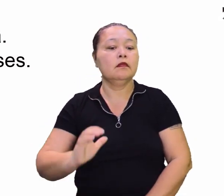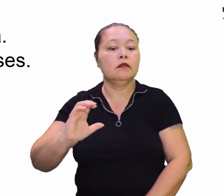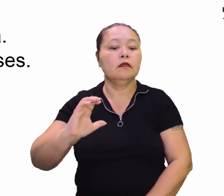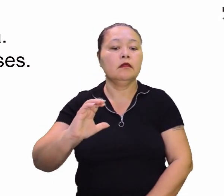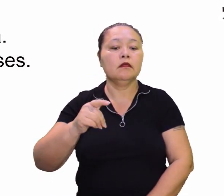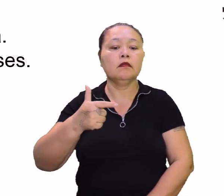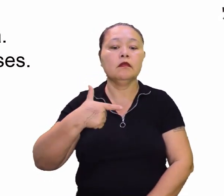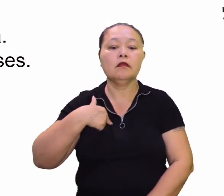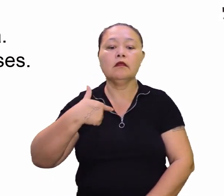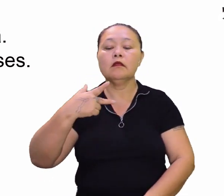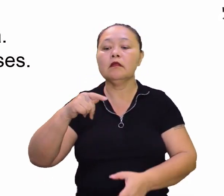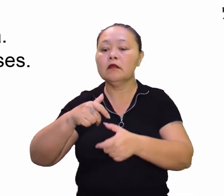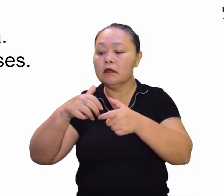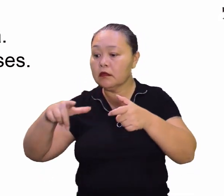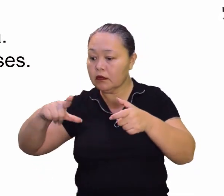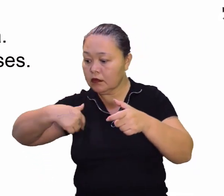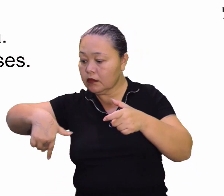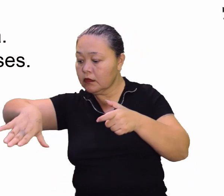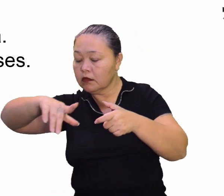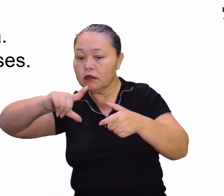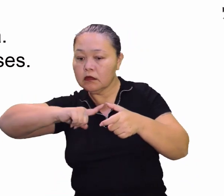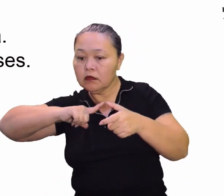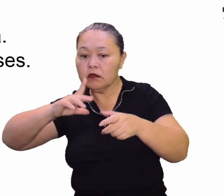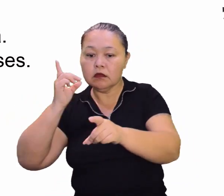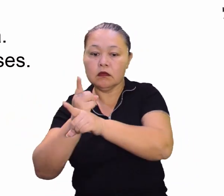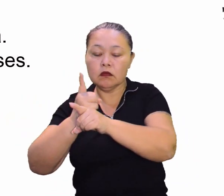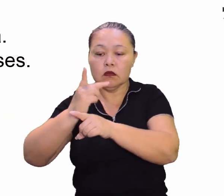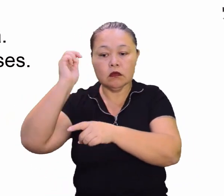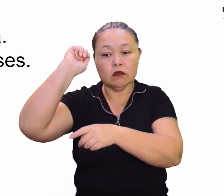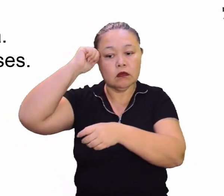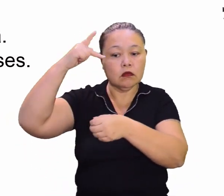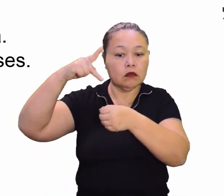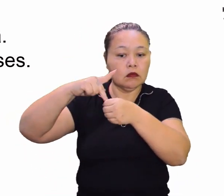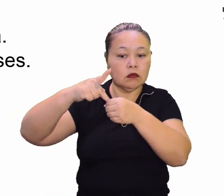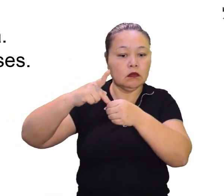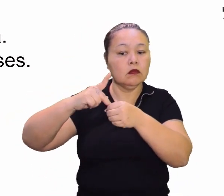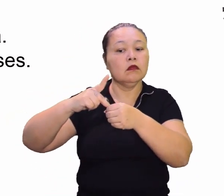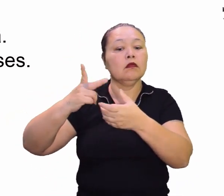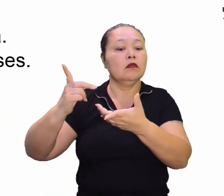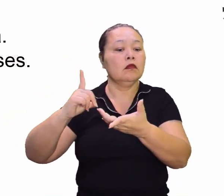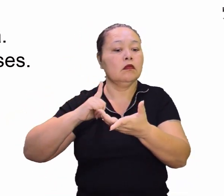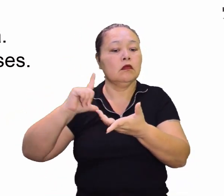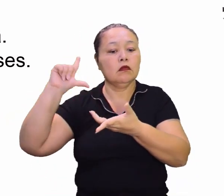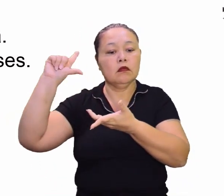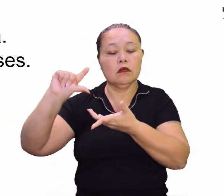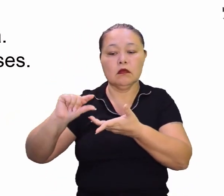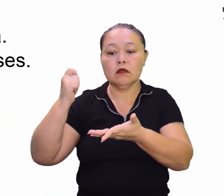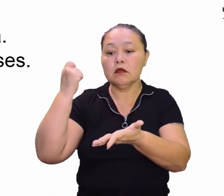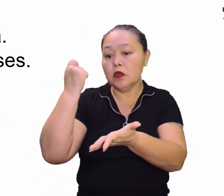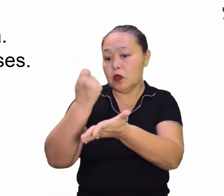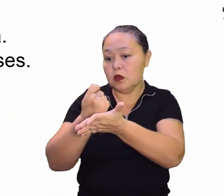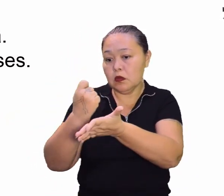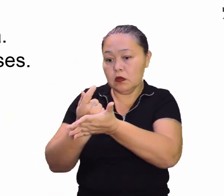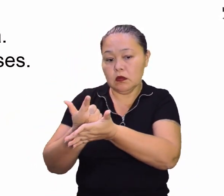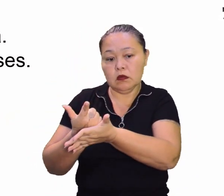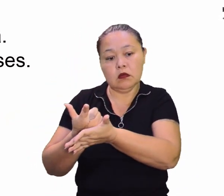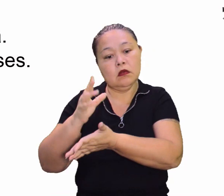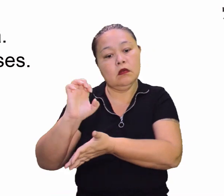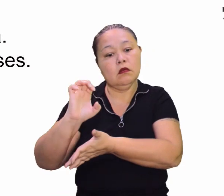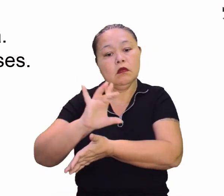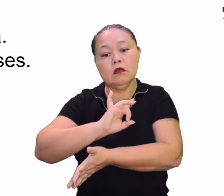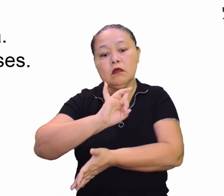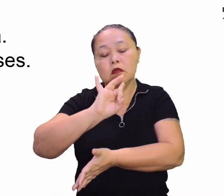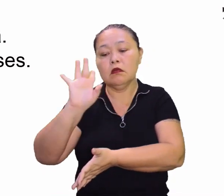C. As grandes reservas de petróleo desses países. D. O baixo poder de compra. Ou letra